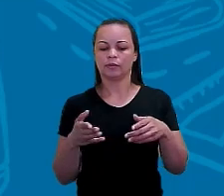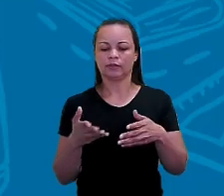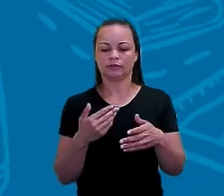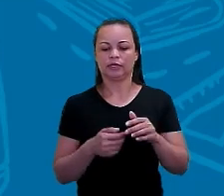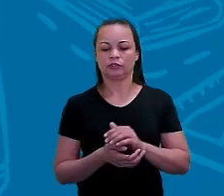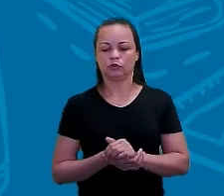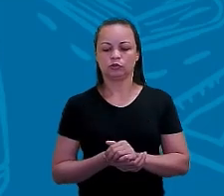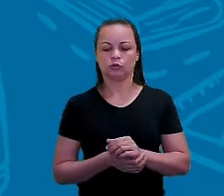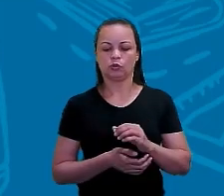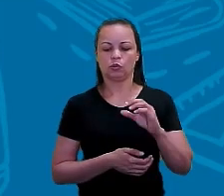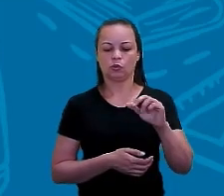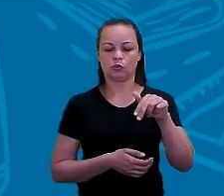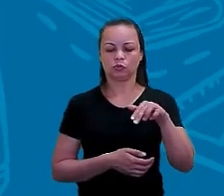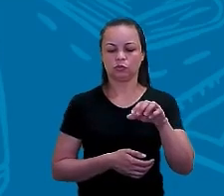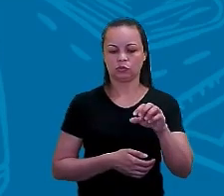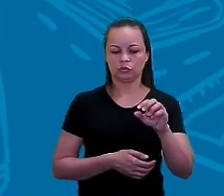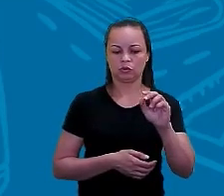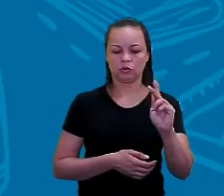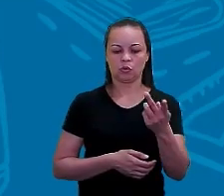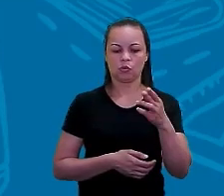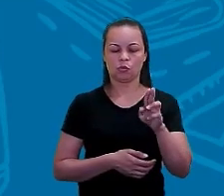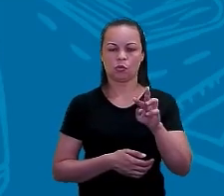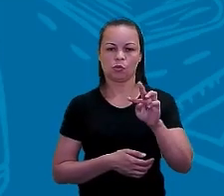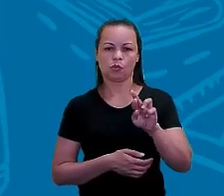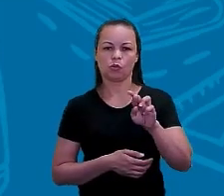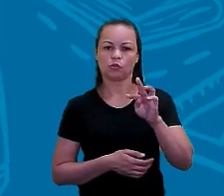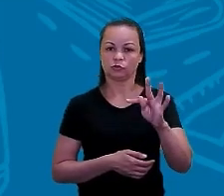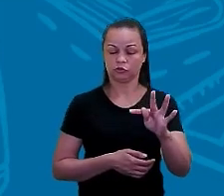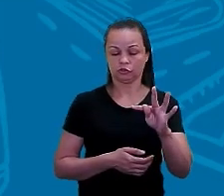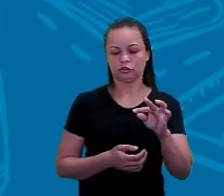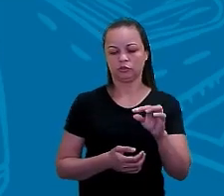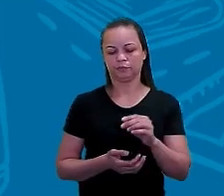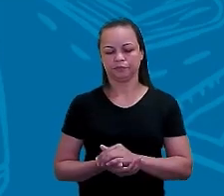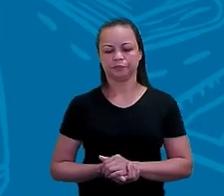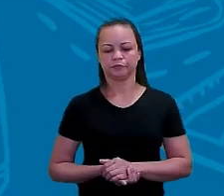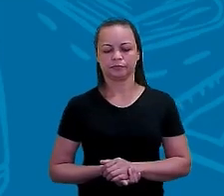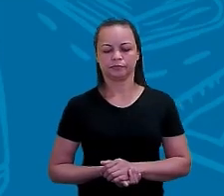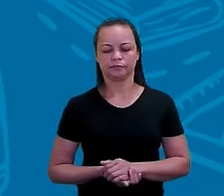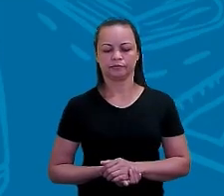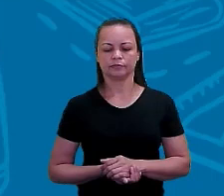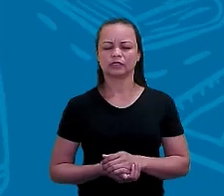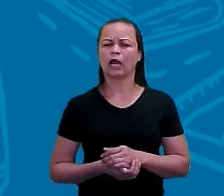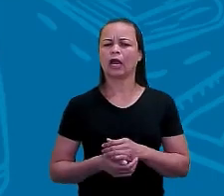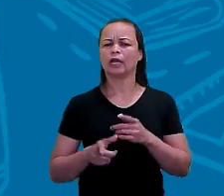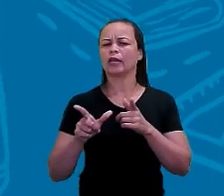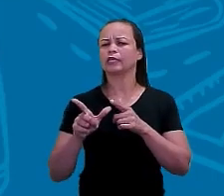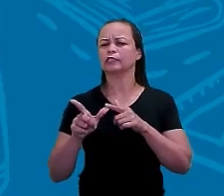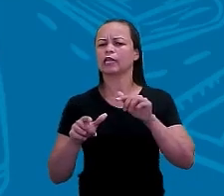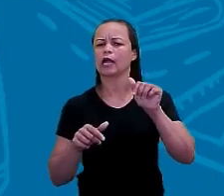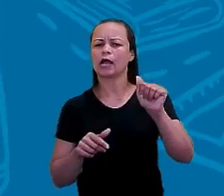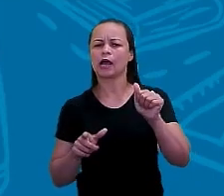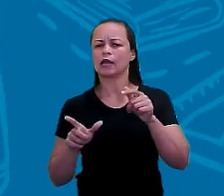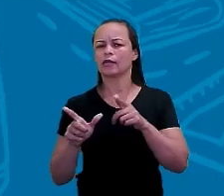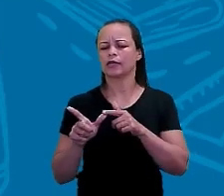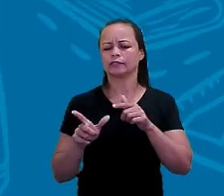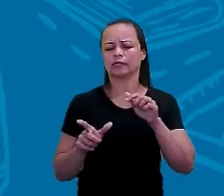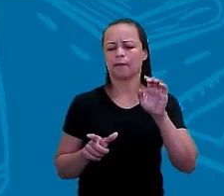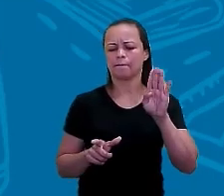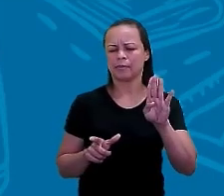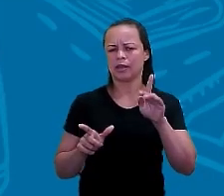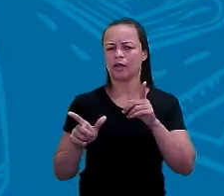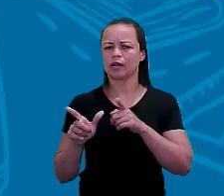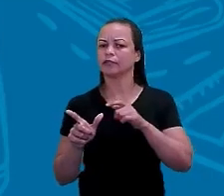tá? Só tem que observar se ele está precisando de vogal ou consoante. Let's see? Aí eu digo broke, hurt, and didn't cry. Eu